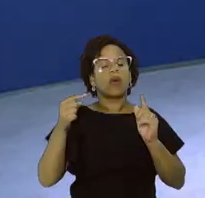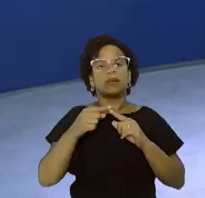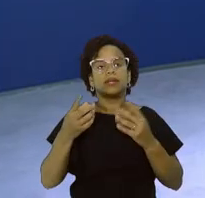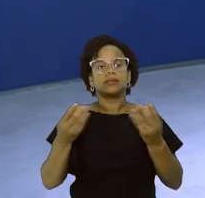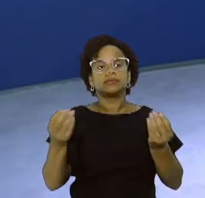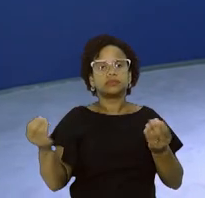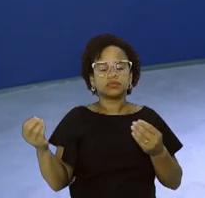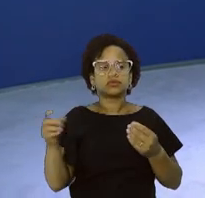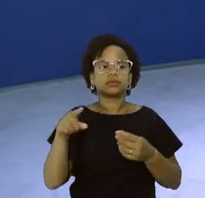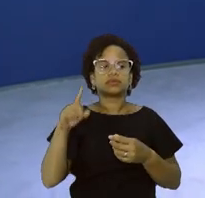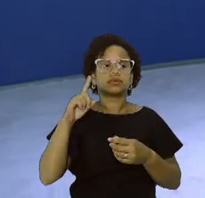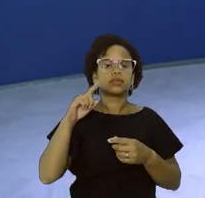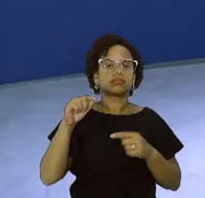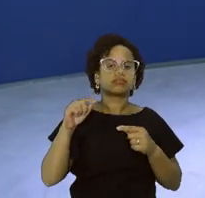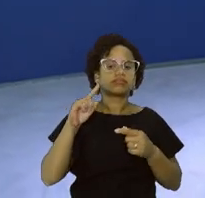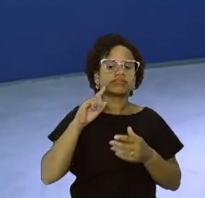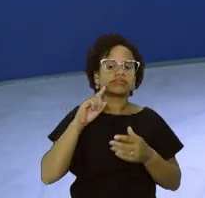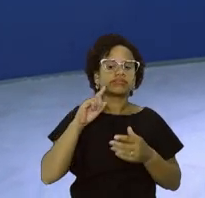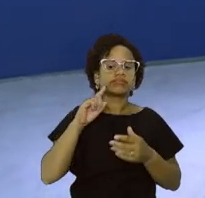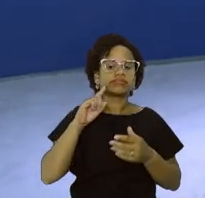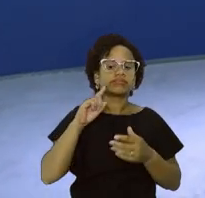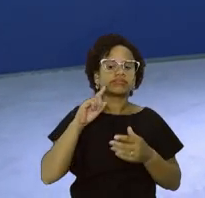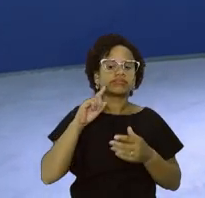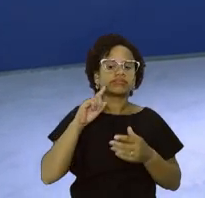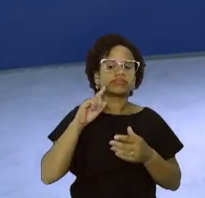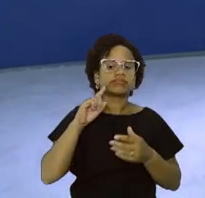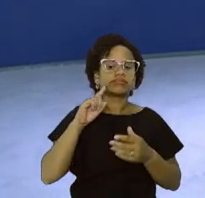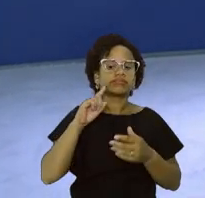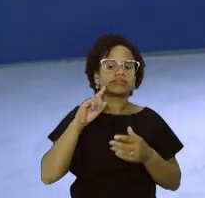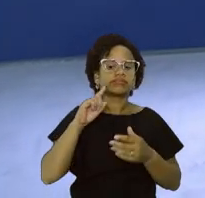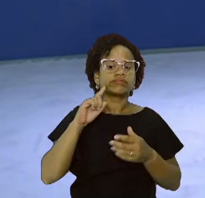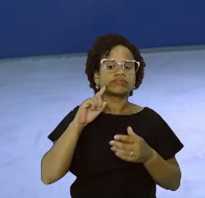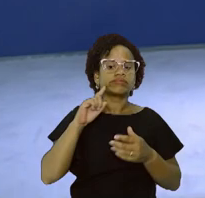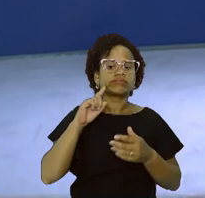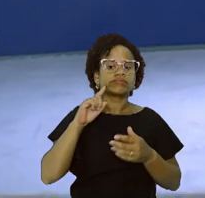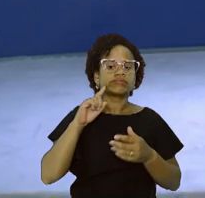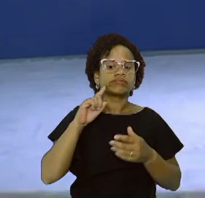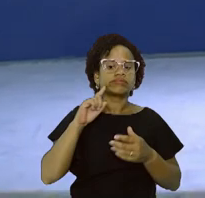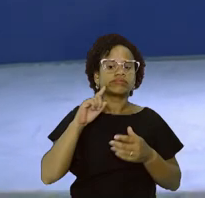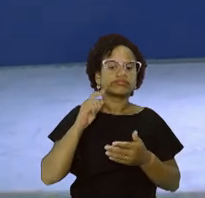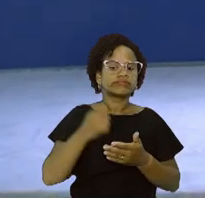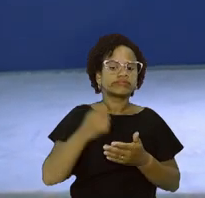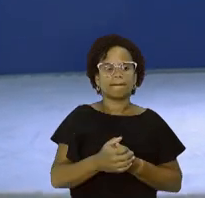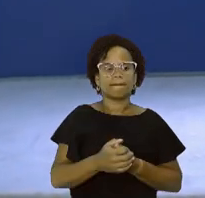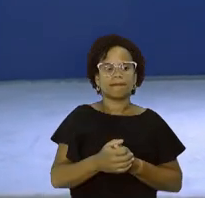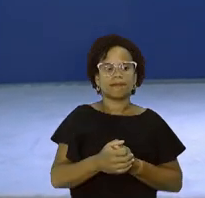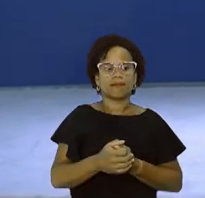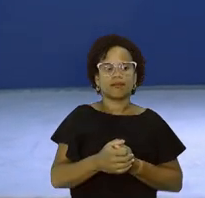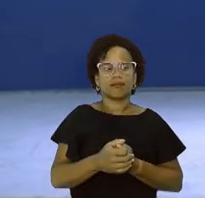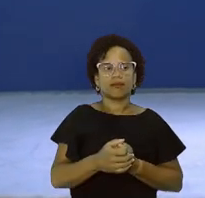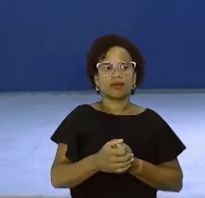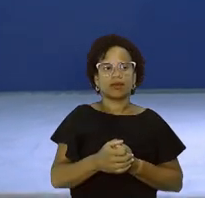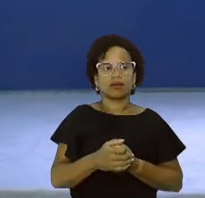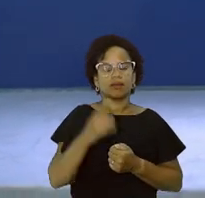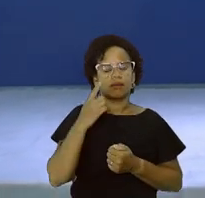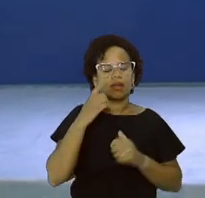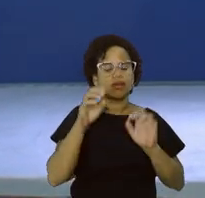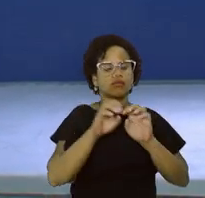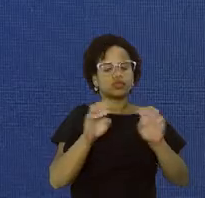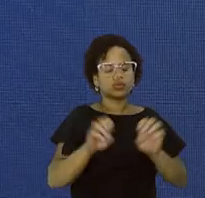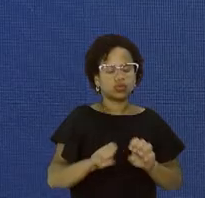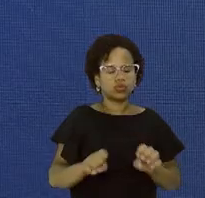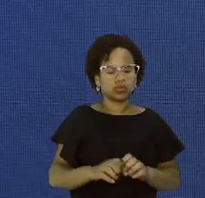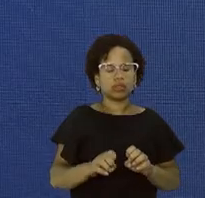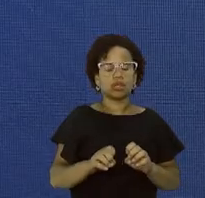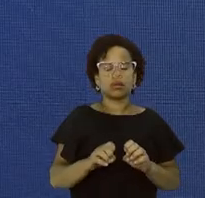plágio uma série de uma série de coisas que é uma inteligência artificial ela Ela depende muito da infraestrutura que você cria em volta de